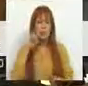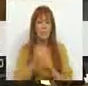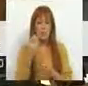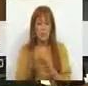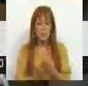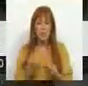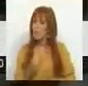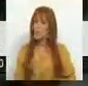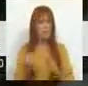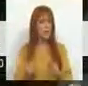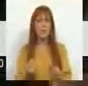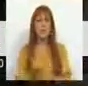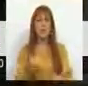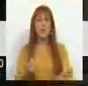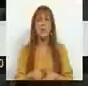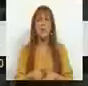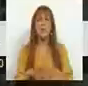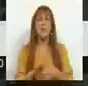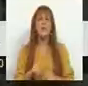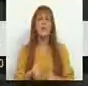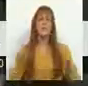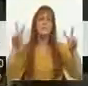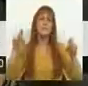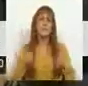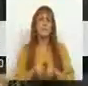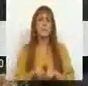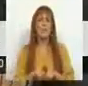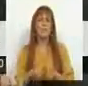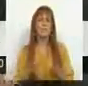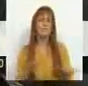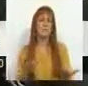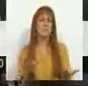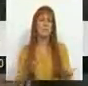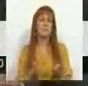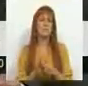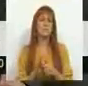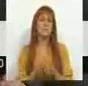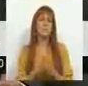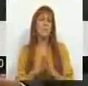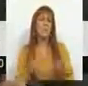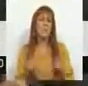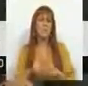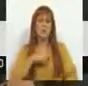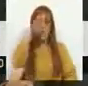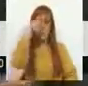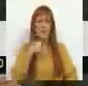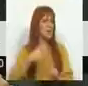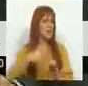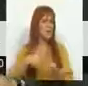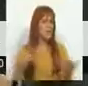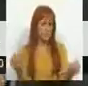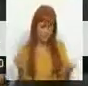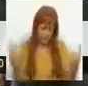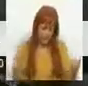não foi apresentado, foi em obediência à velha máxima escolástica, que foi um esforço benigno,